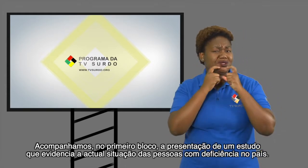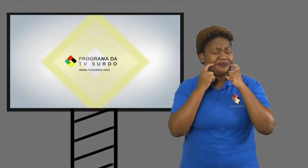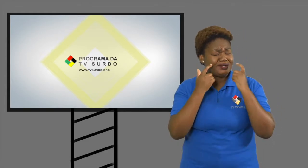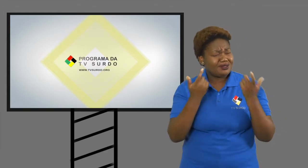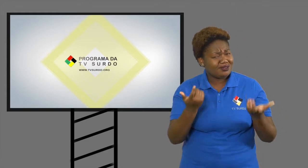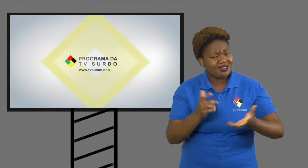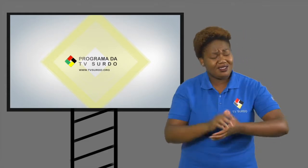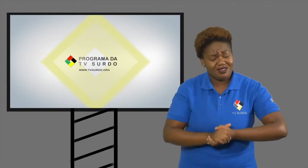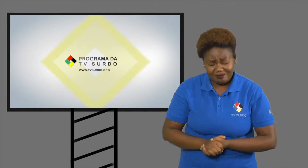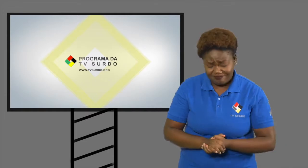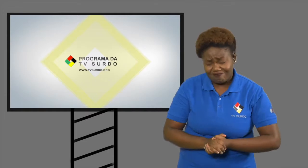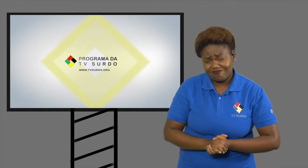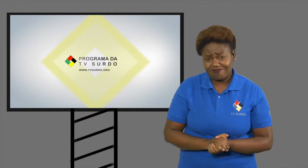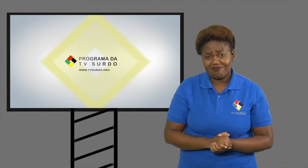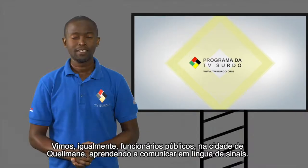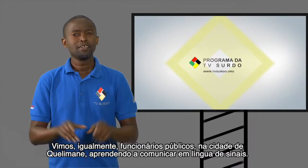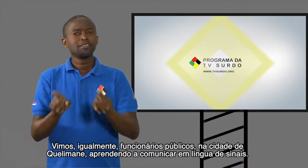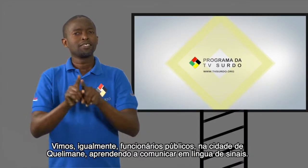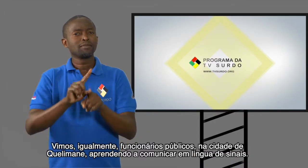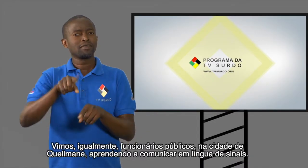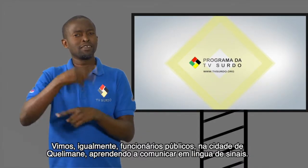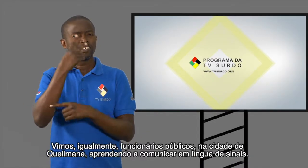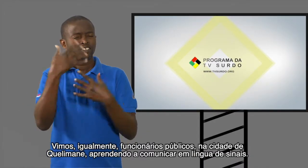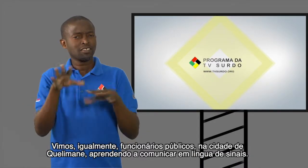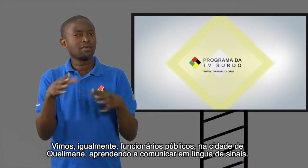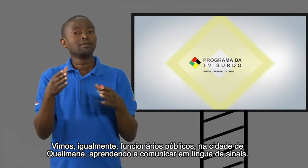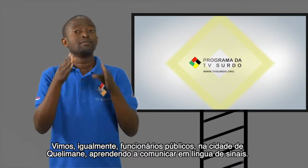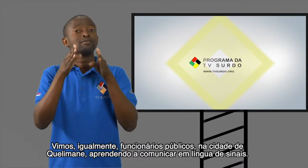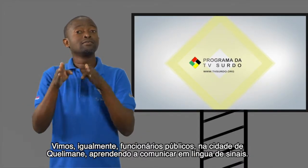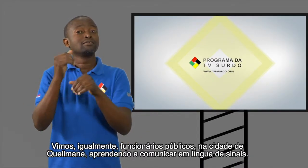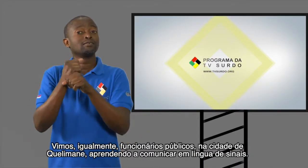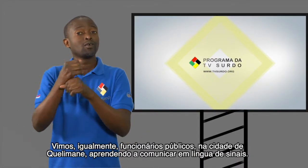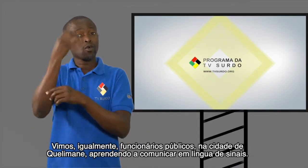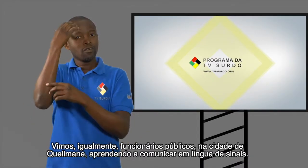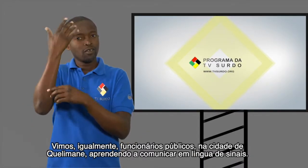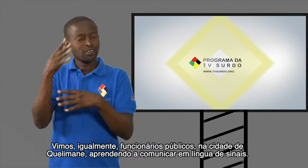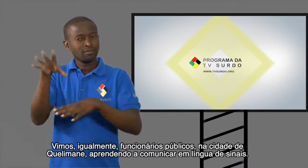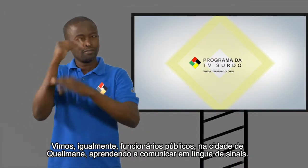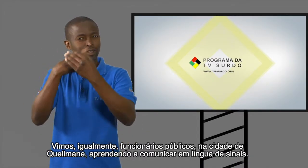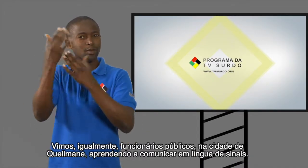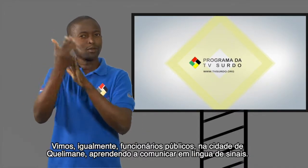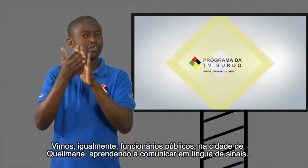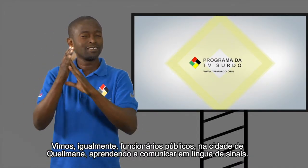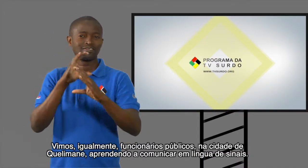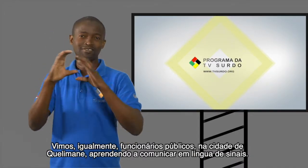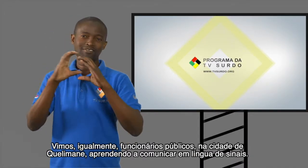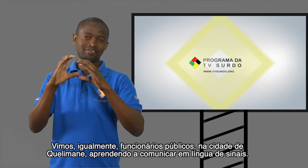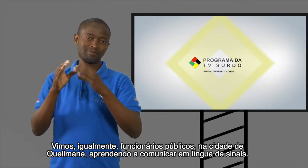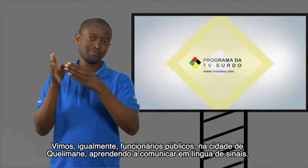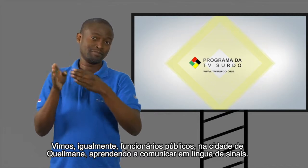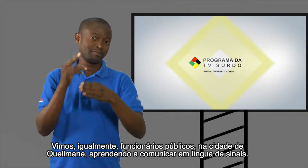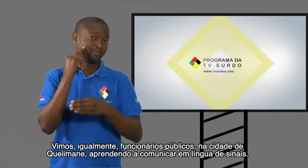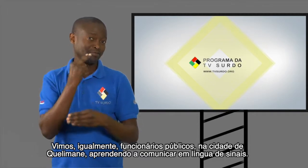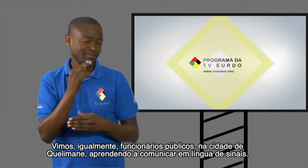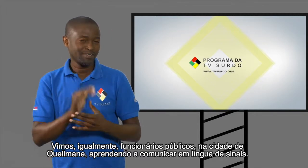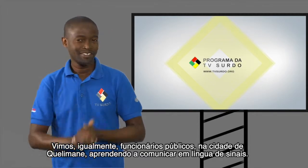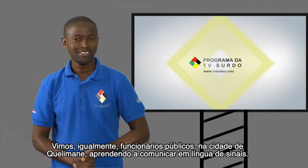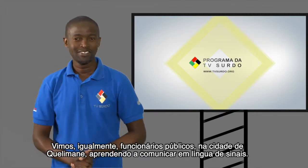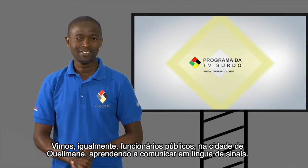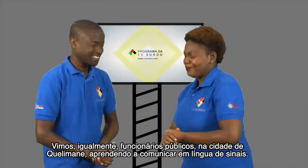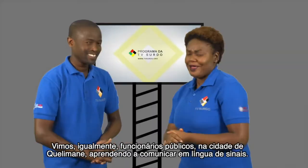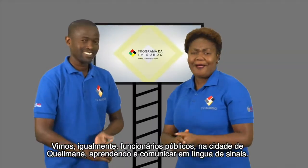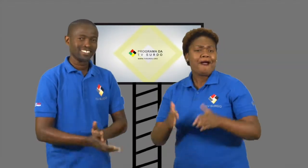país. Vimos igualmente funcionários públicos na cidade de Kilimane aprendendo a comunicar